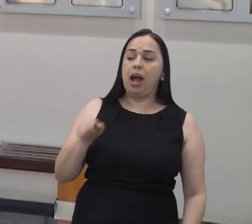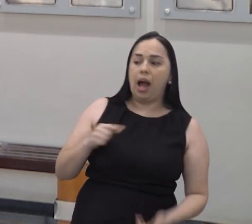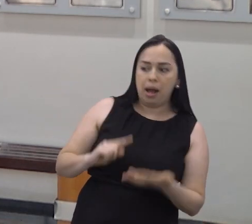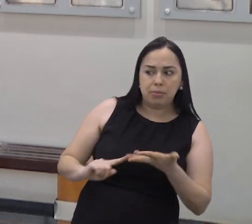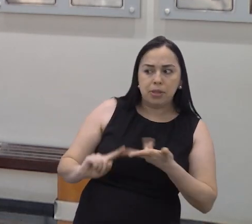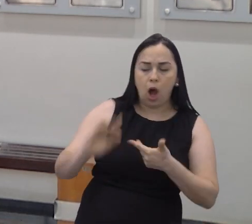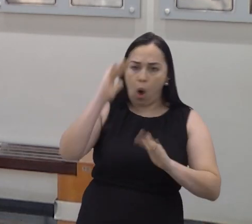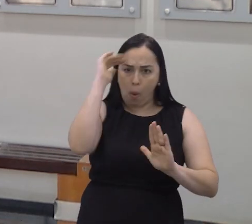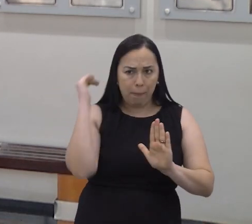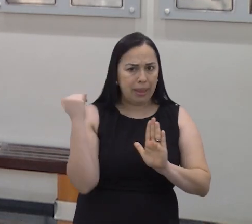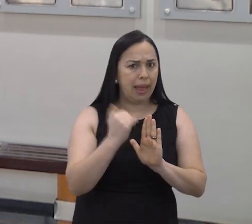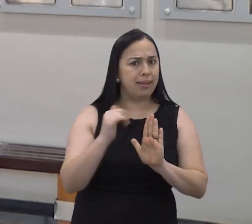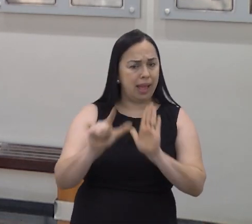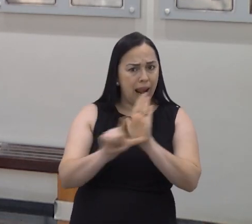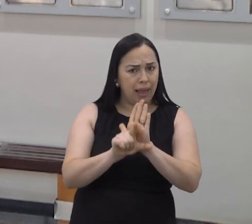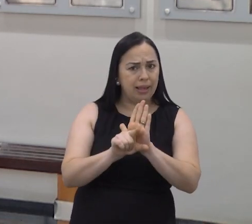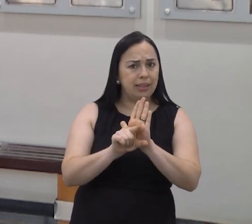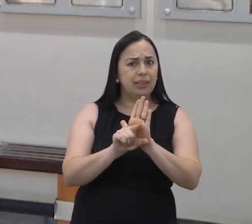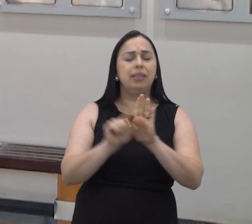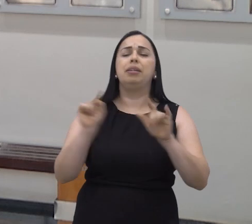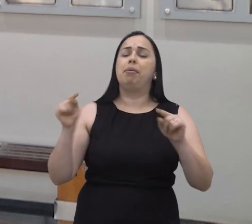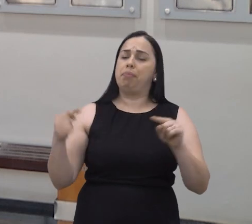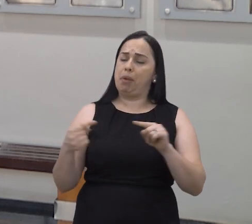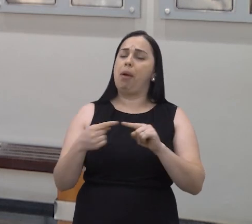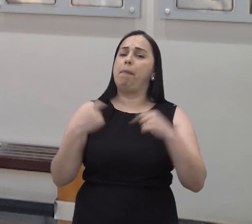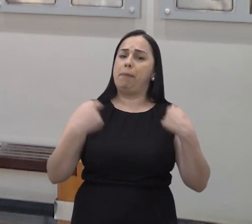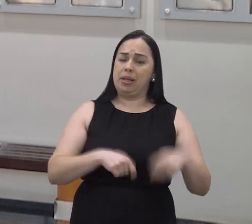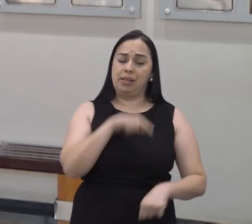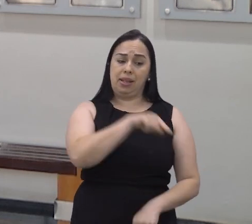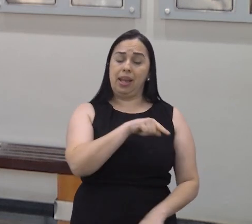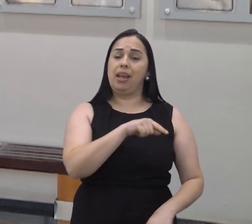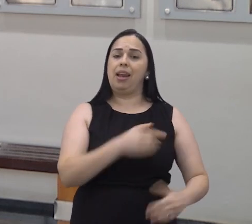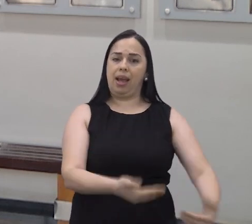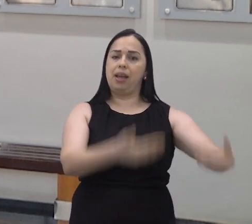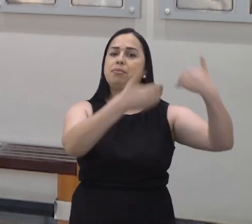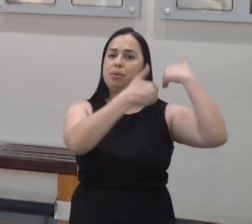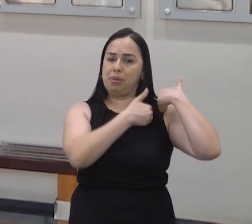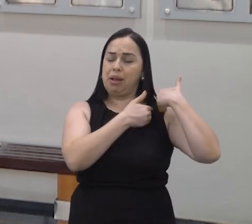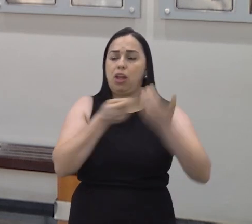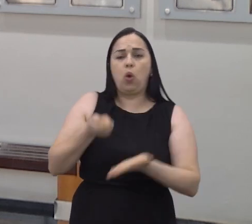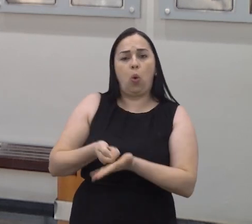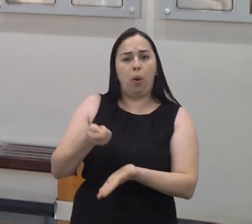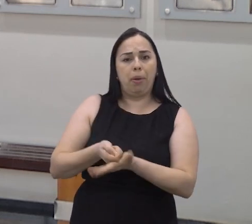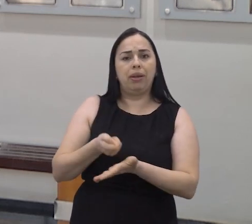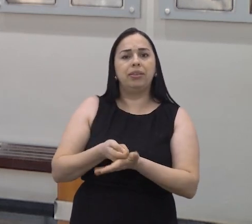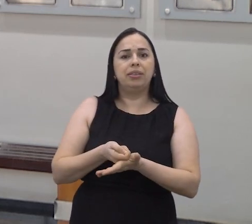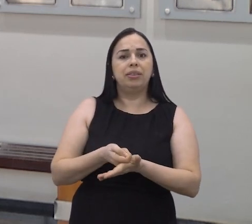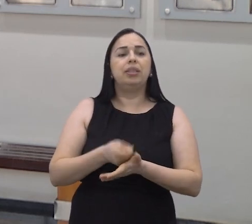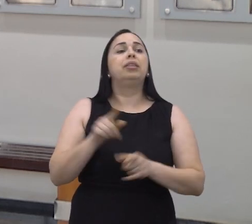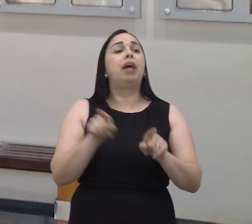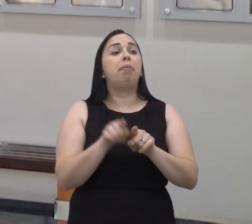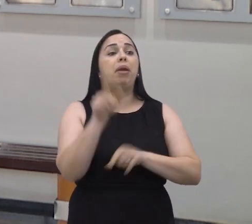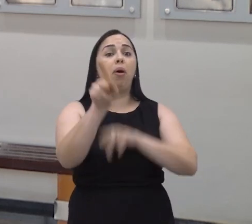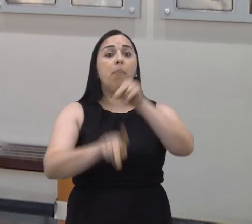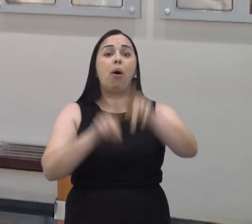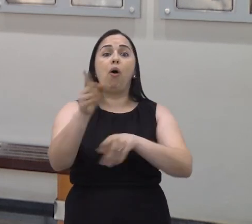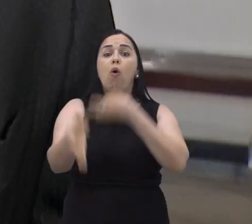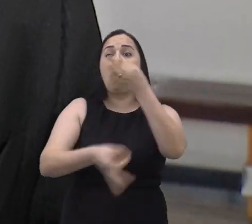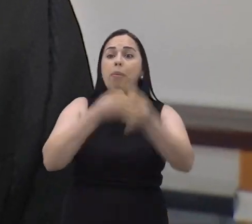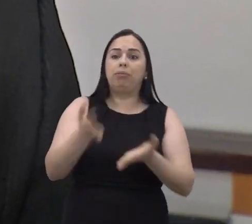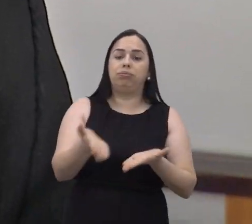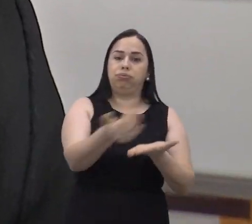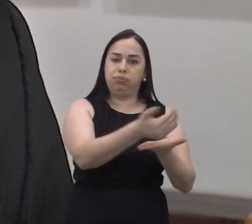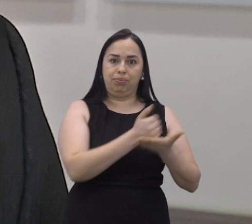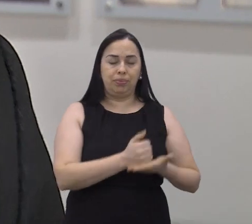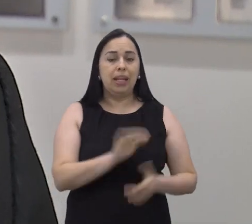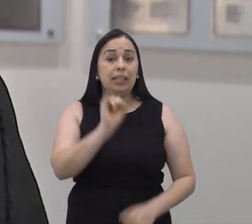lei. O que ficou pactuado na legislação cumpre ao vereador organizar isso aí e cobrar e ouvir os munícipes, né?